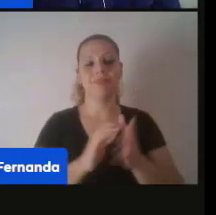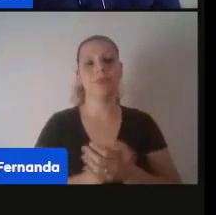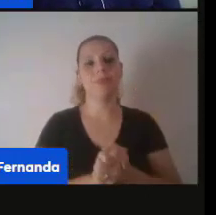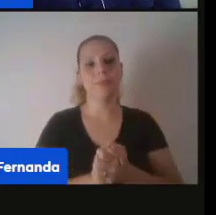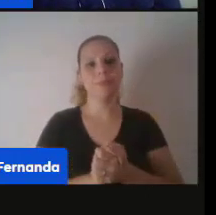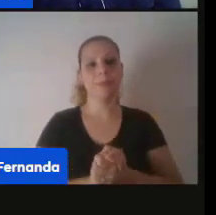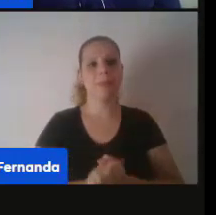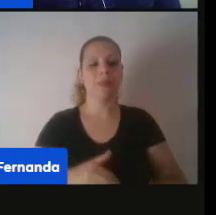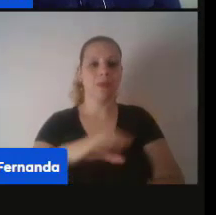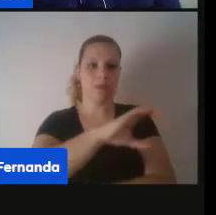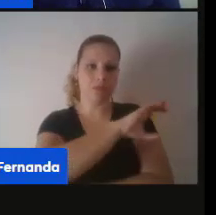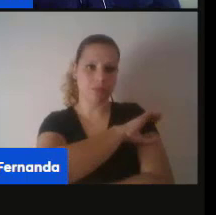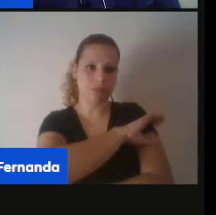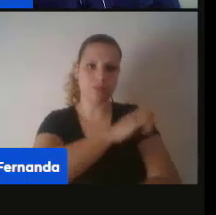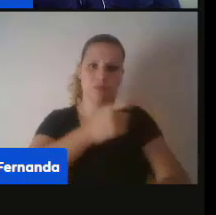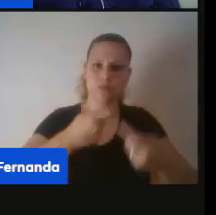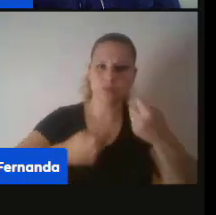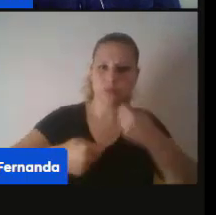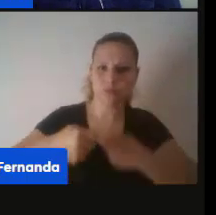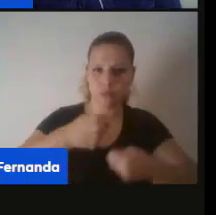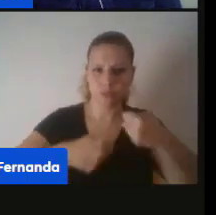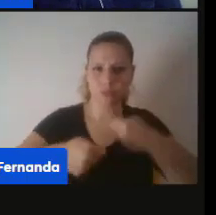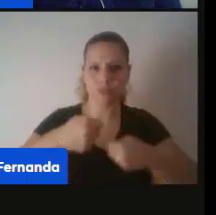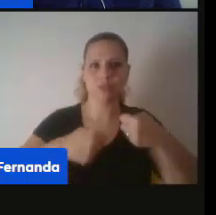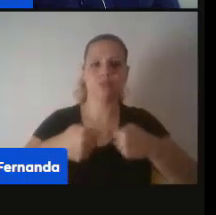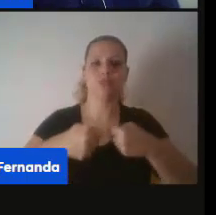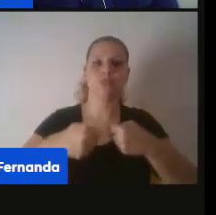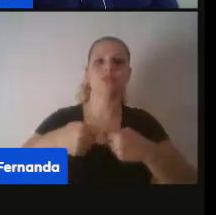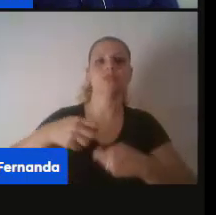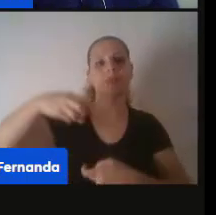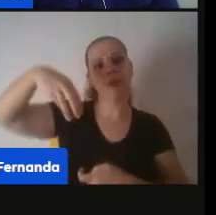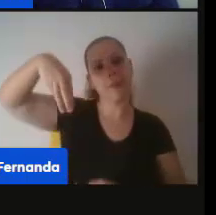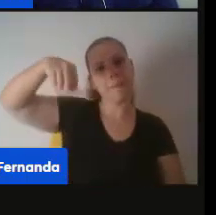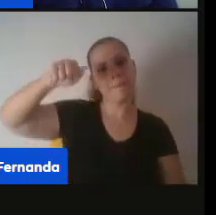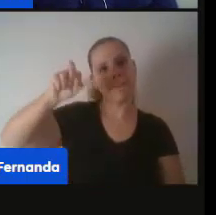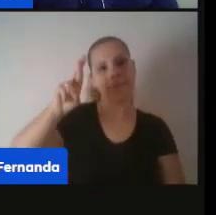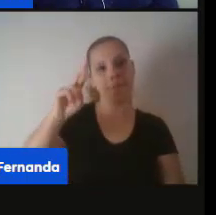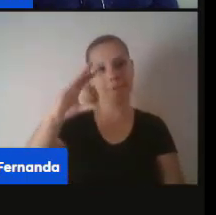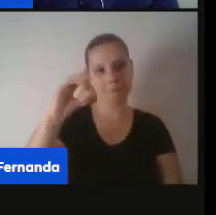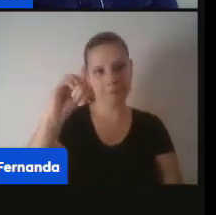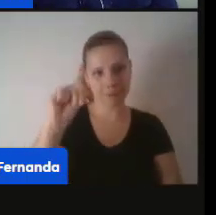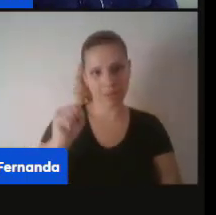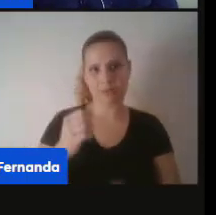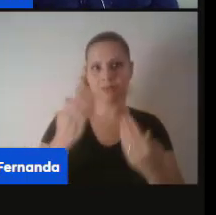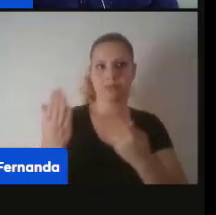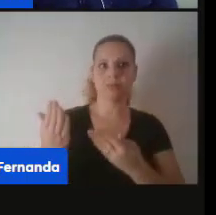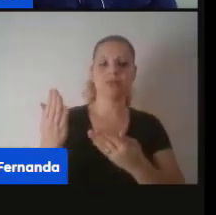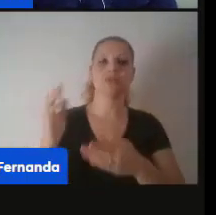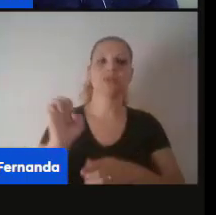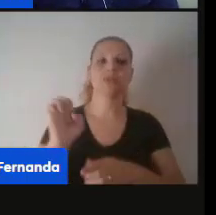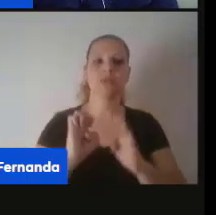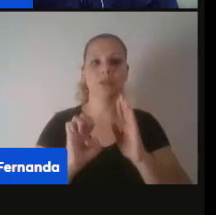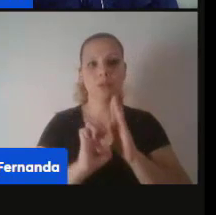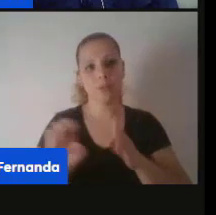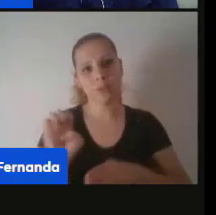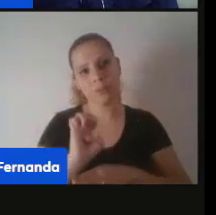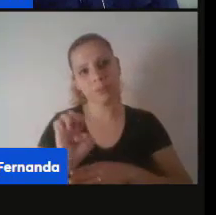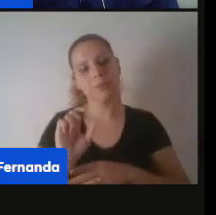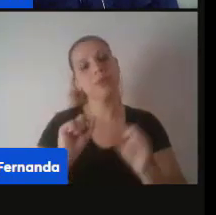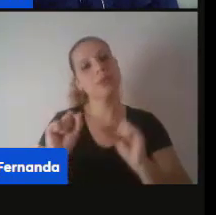Coordenadoria de Controle de Endemias Vetoriais, Marcos Luiz de Oliveira, está o nosso e-mail, está o nosso